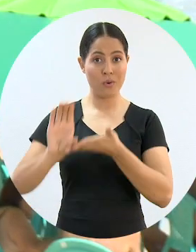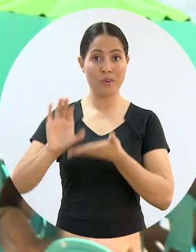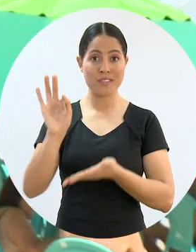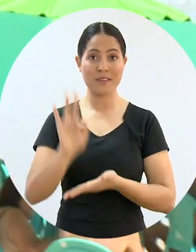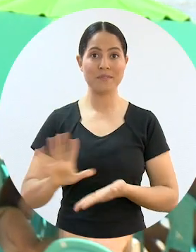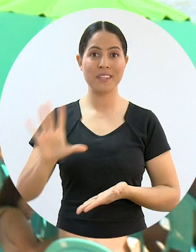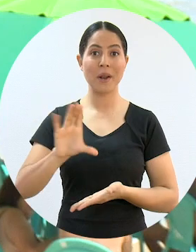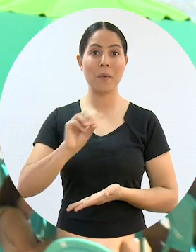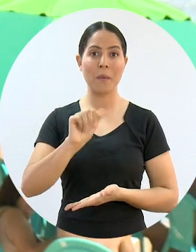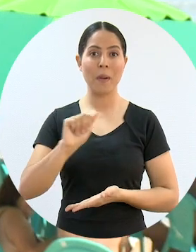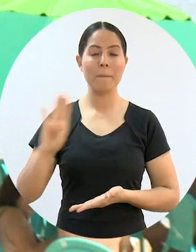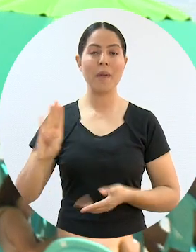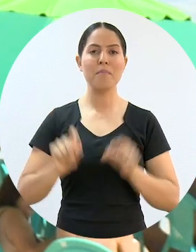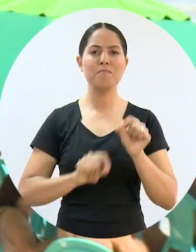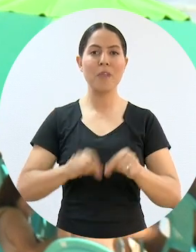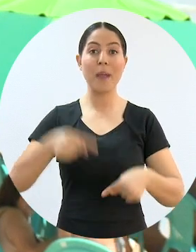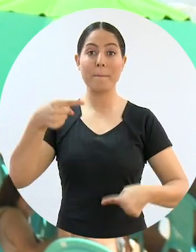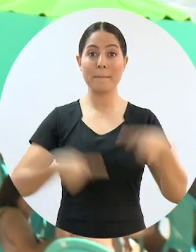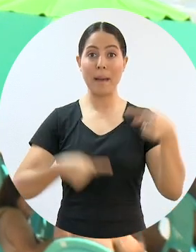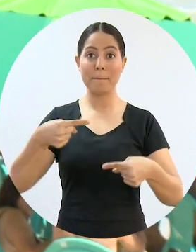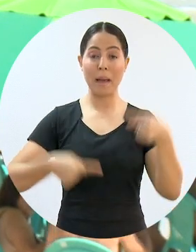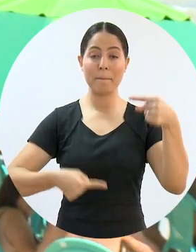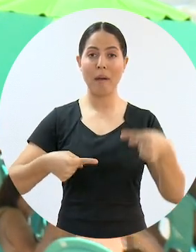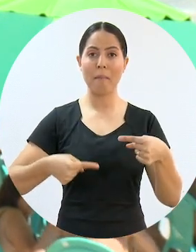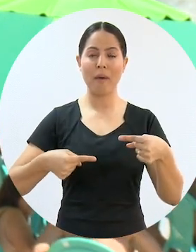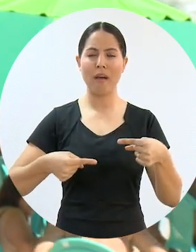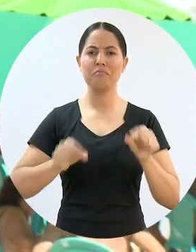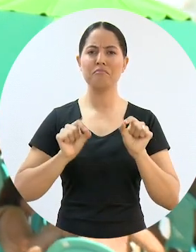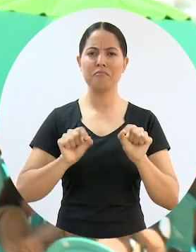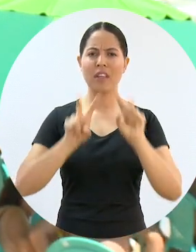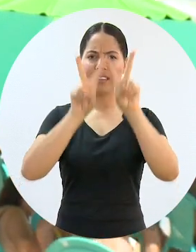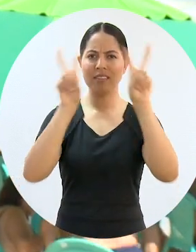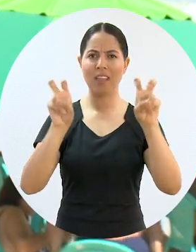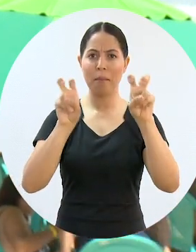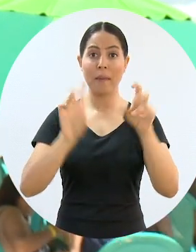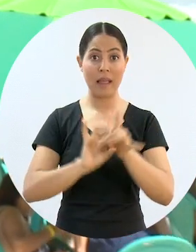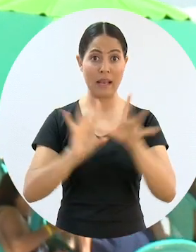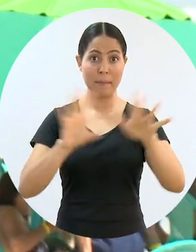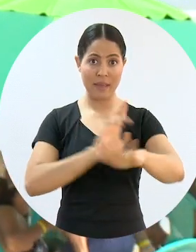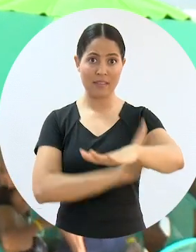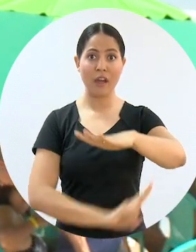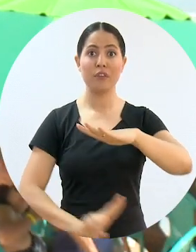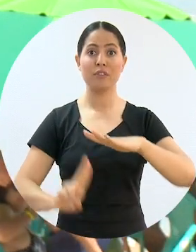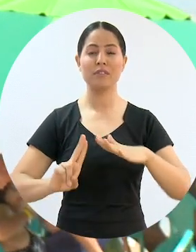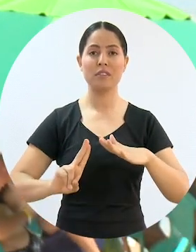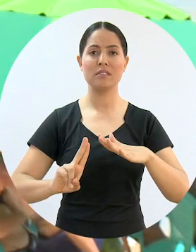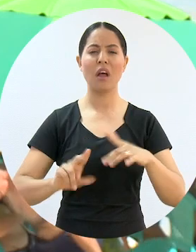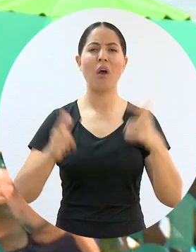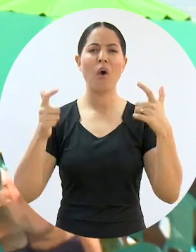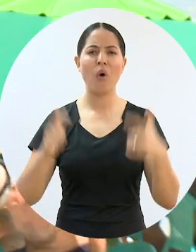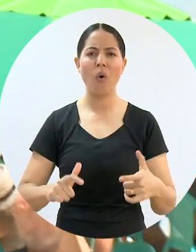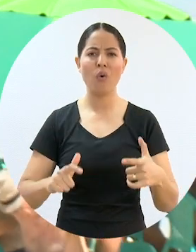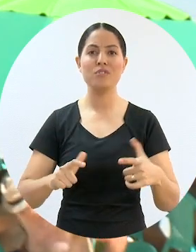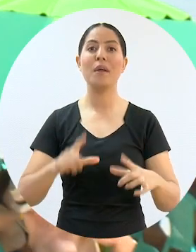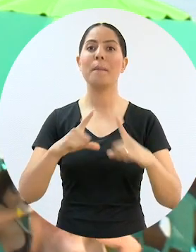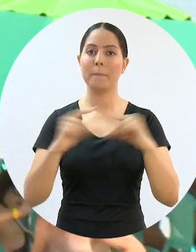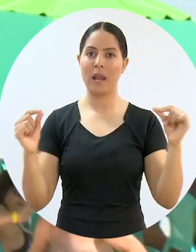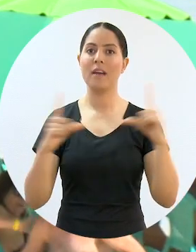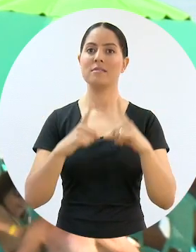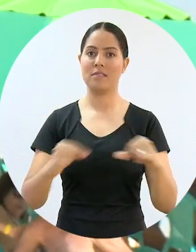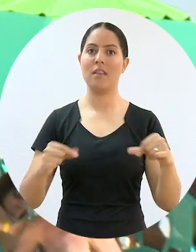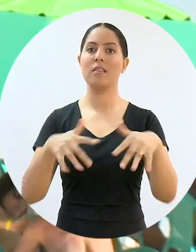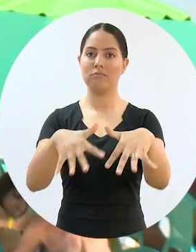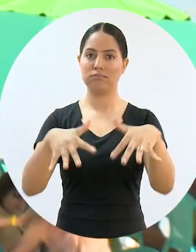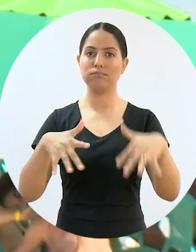O Conselho Federal da Ordem promoveu um debate nacional sobre a autonomia universitária. O encontro em